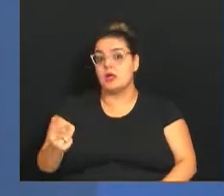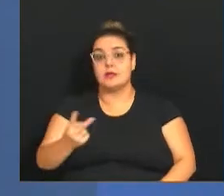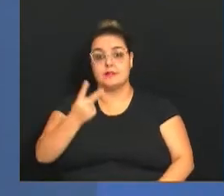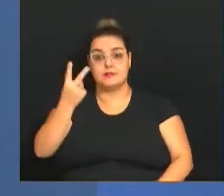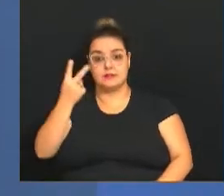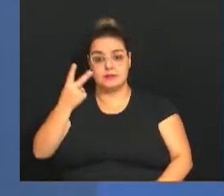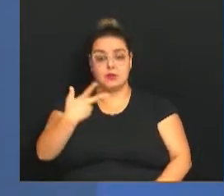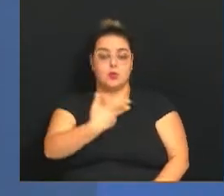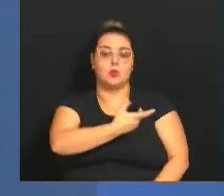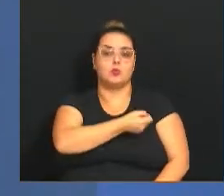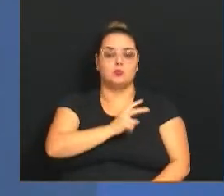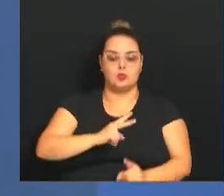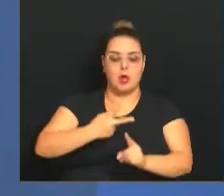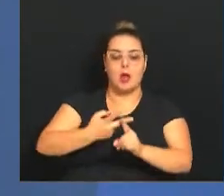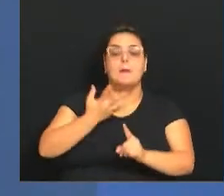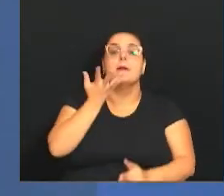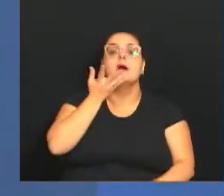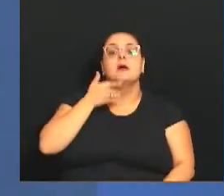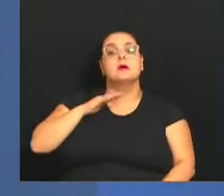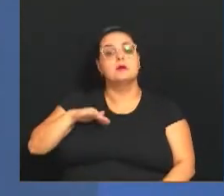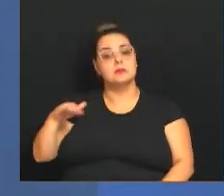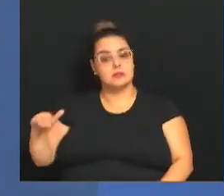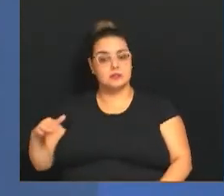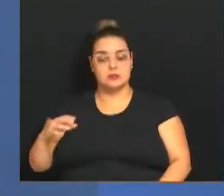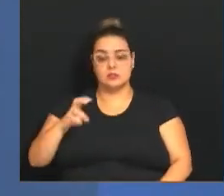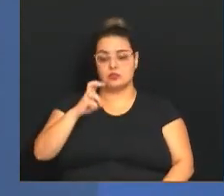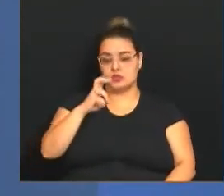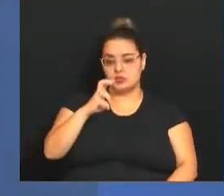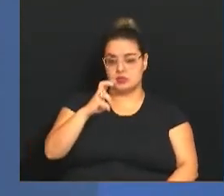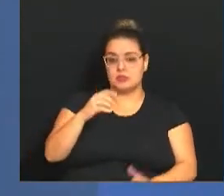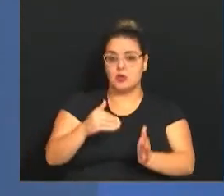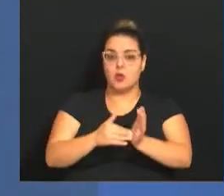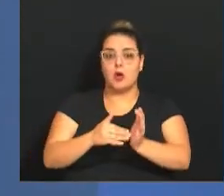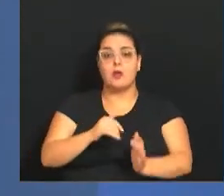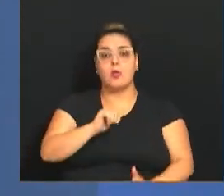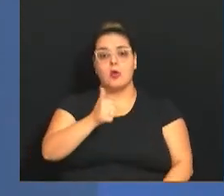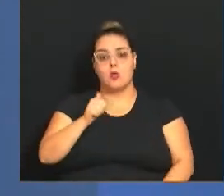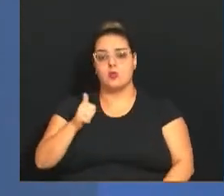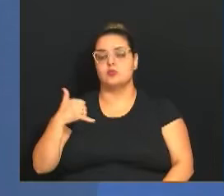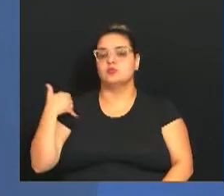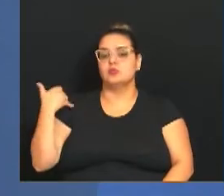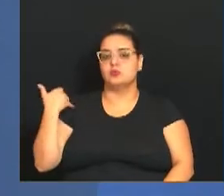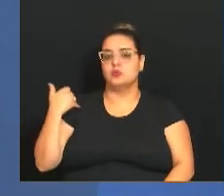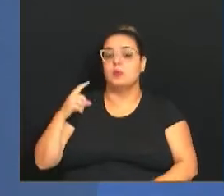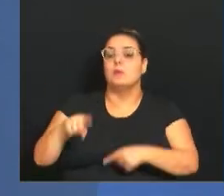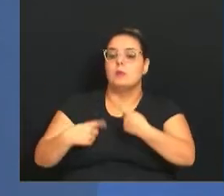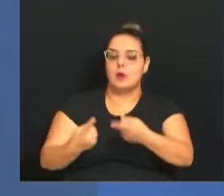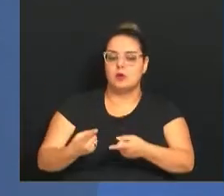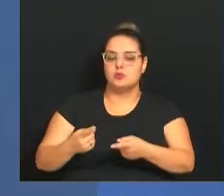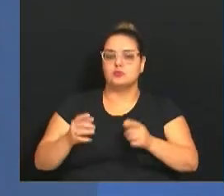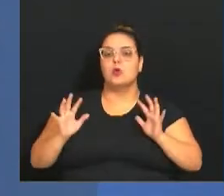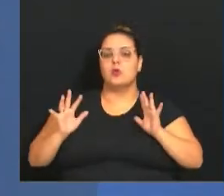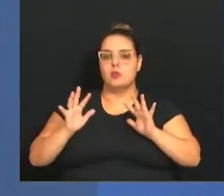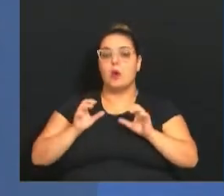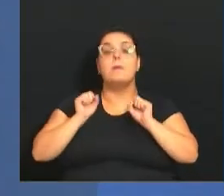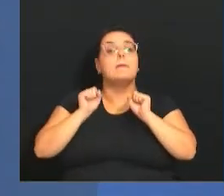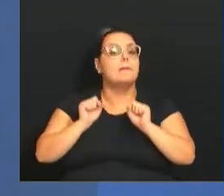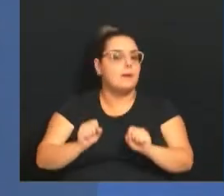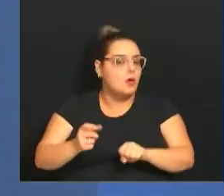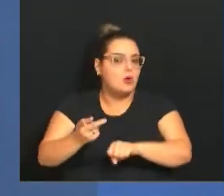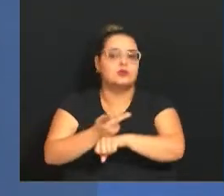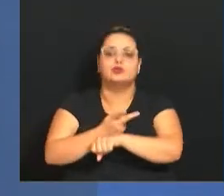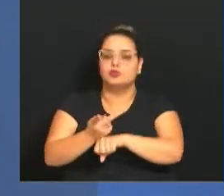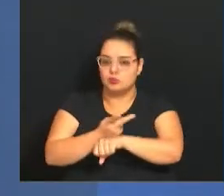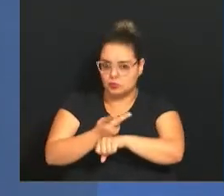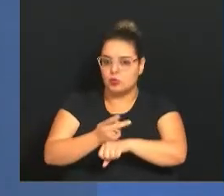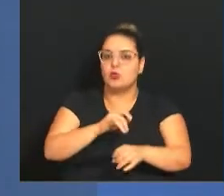dose para as crianças entre 5 e 11 anos. Mas os outros públicos também podem procurar os